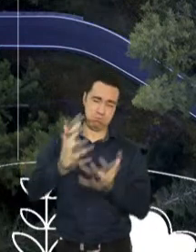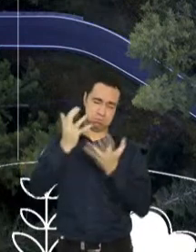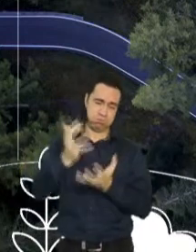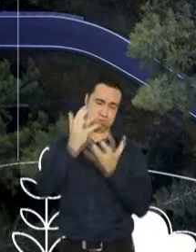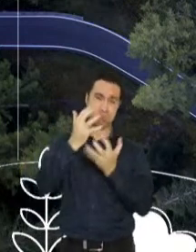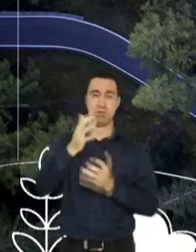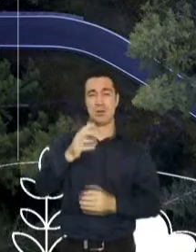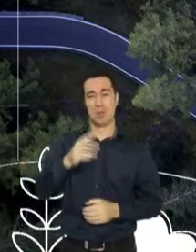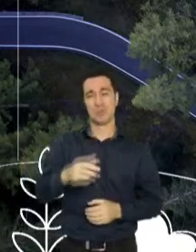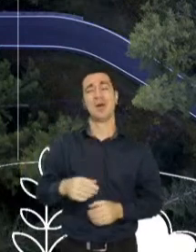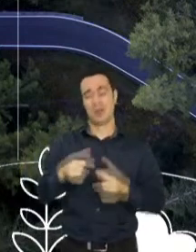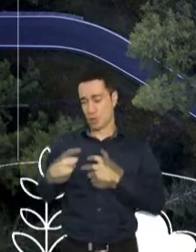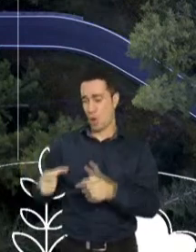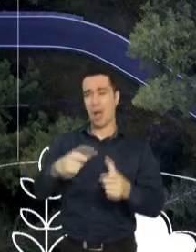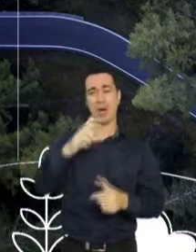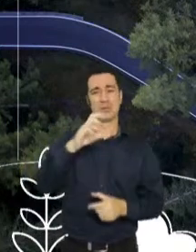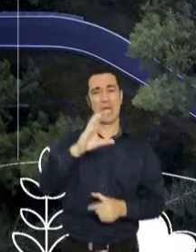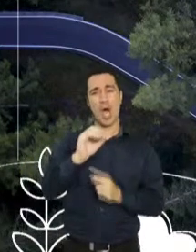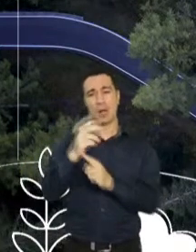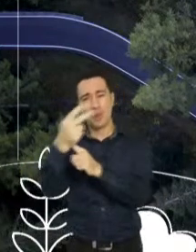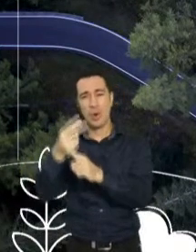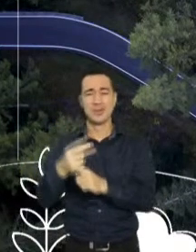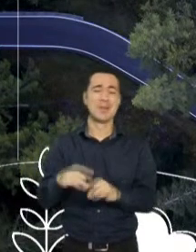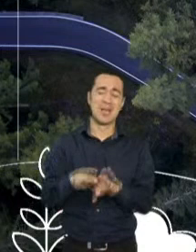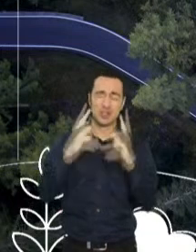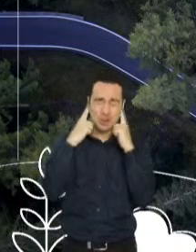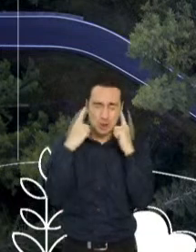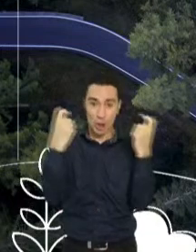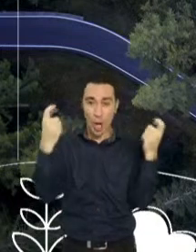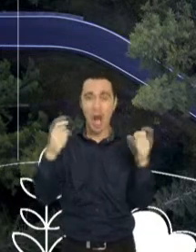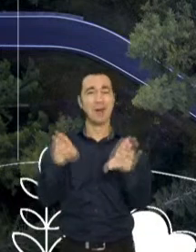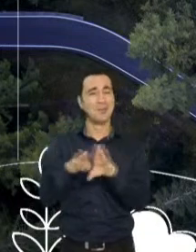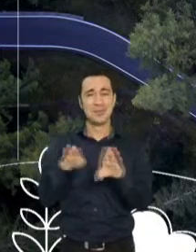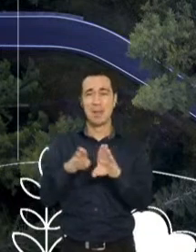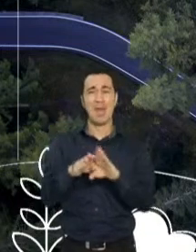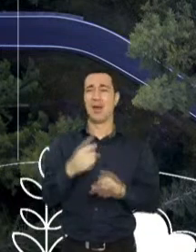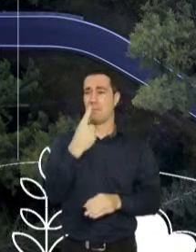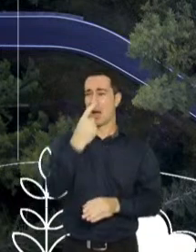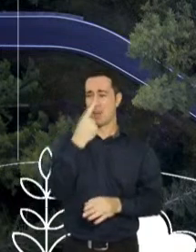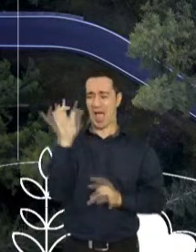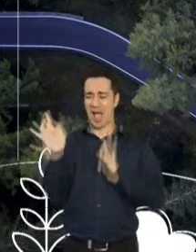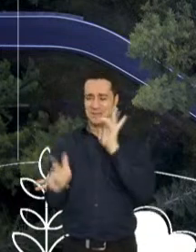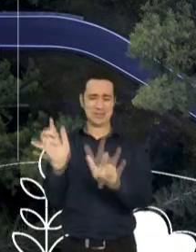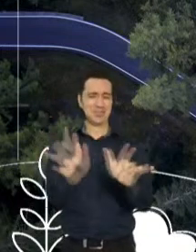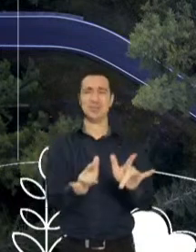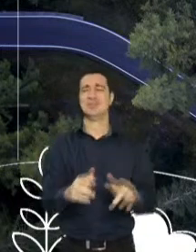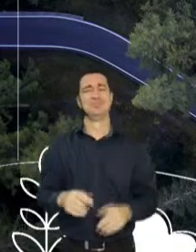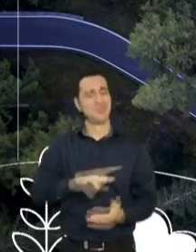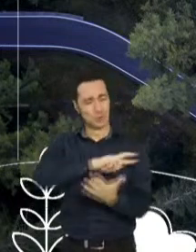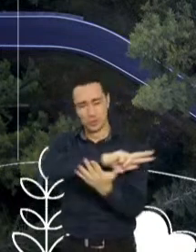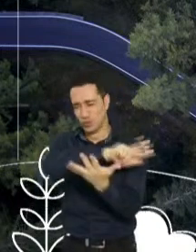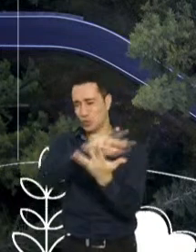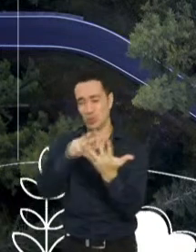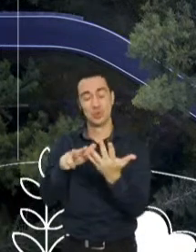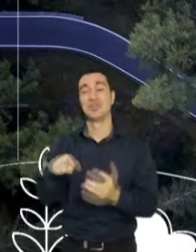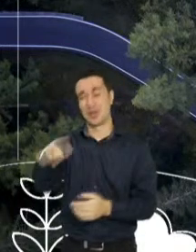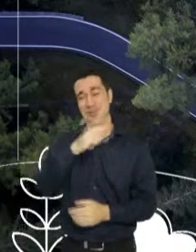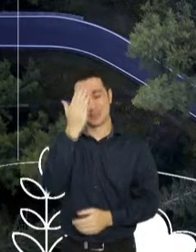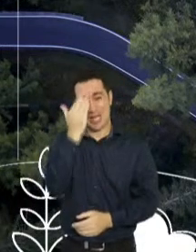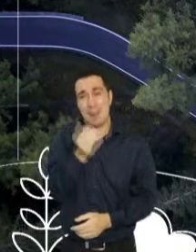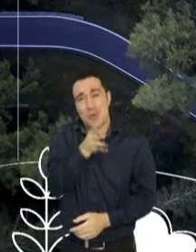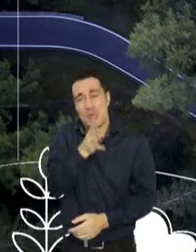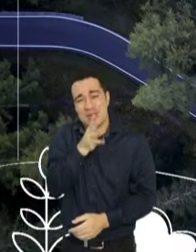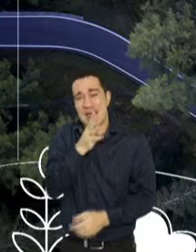gases poluentes locais, poluição sonora, geração de resíduos. Todos esses